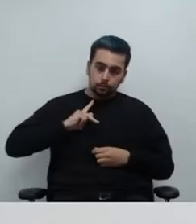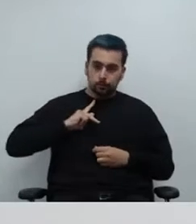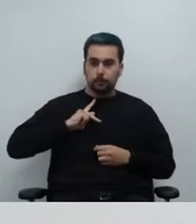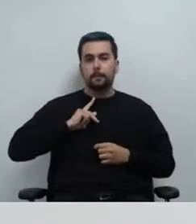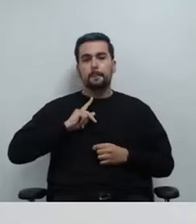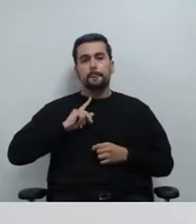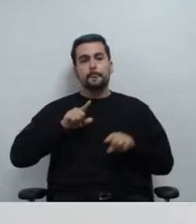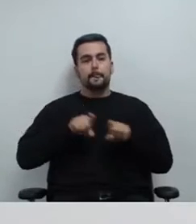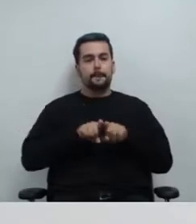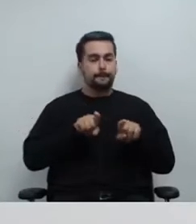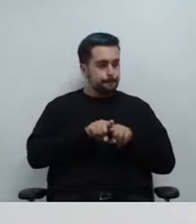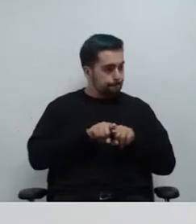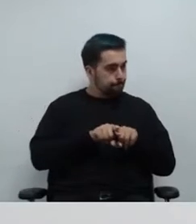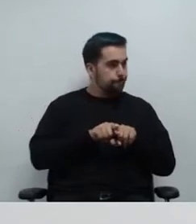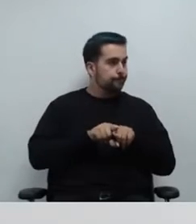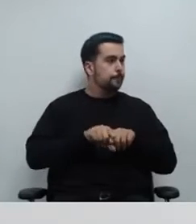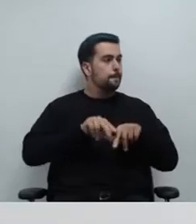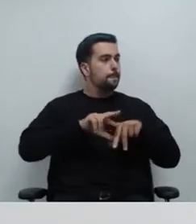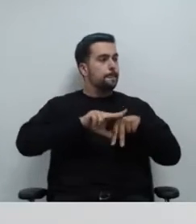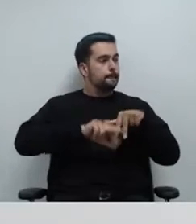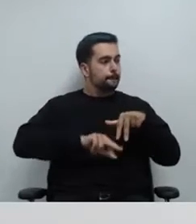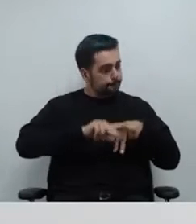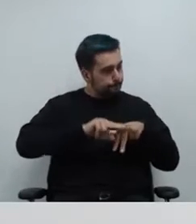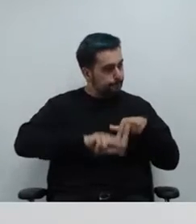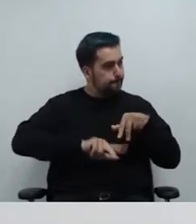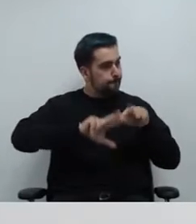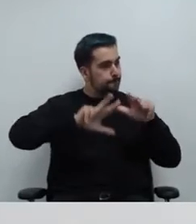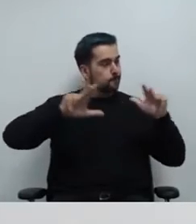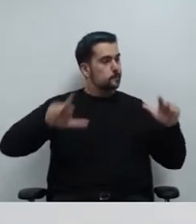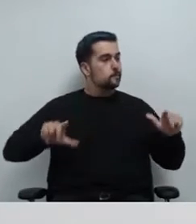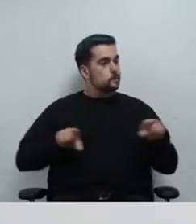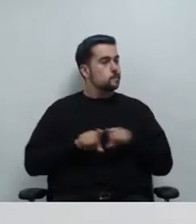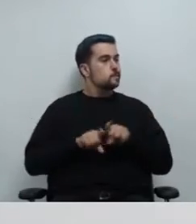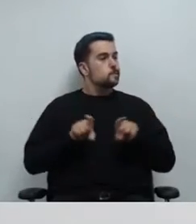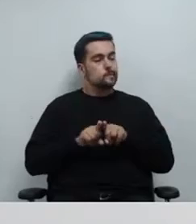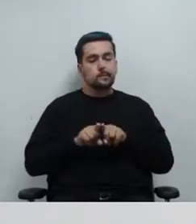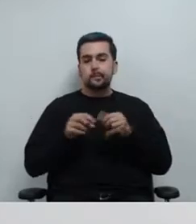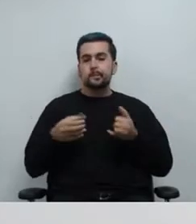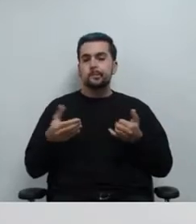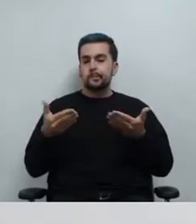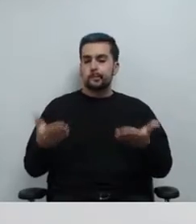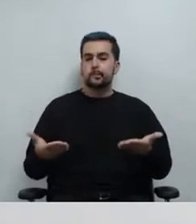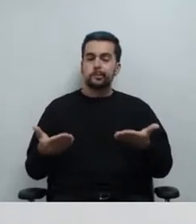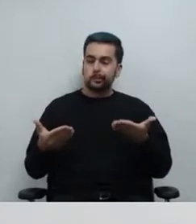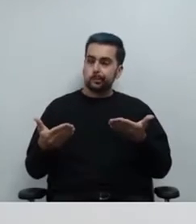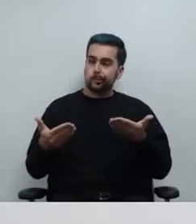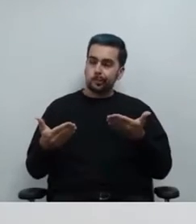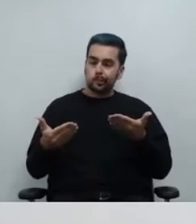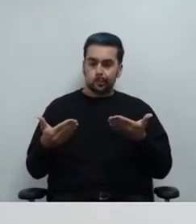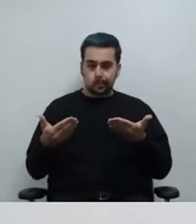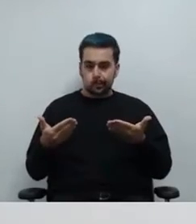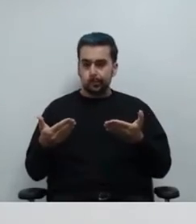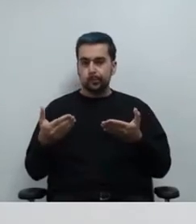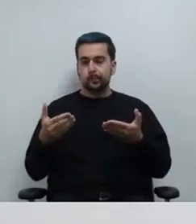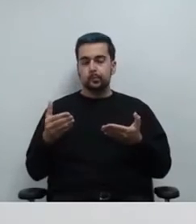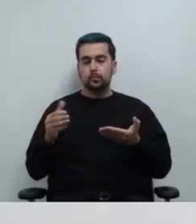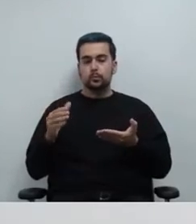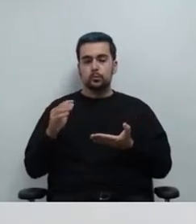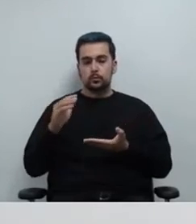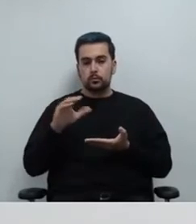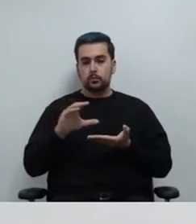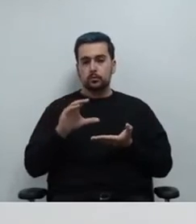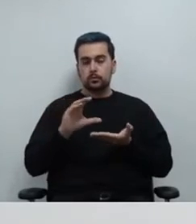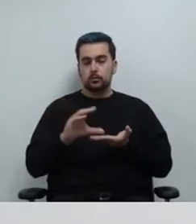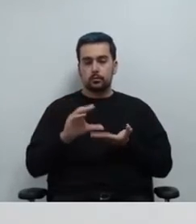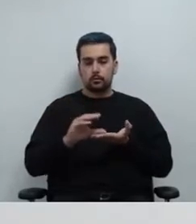comissões de heteroidentificação e aqui ao debate da expansão institucional, além, claro, da sua dedicação ao Conselho Consultivo da Ouvidoria. Na